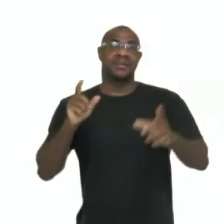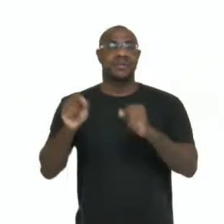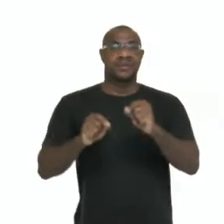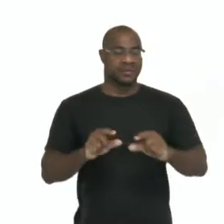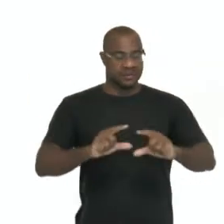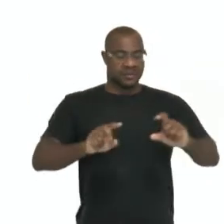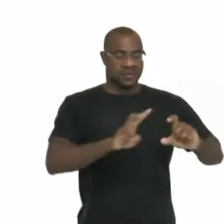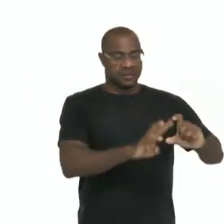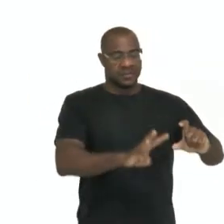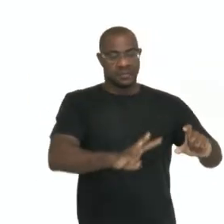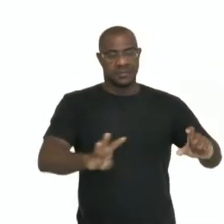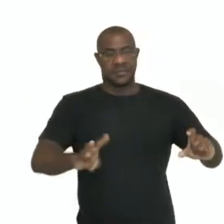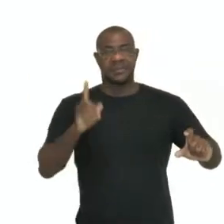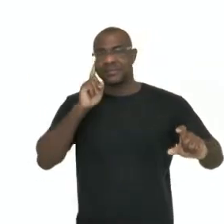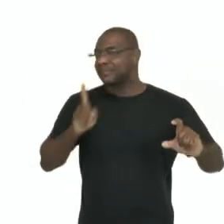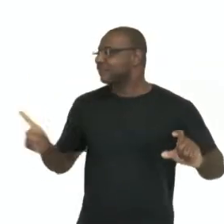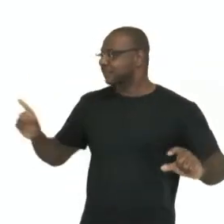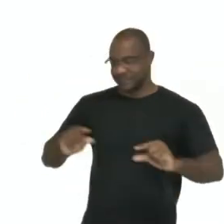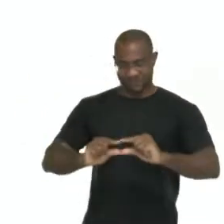portal